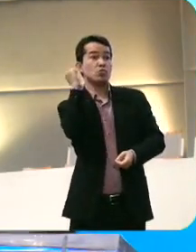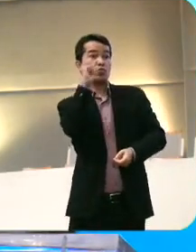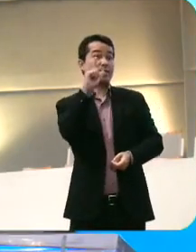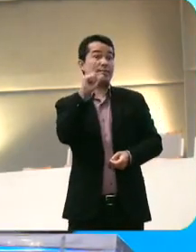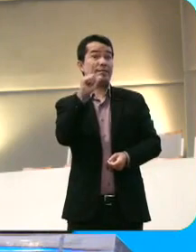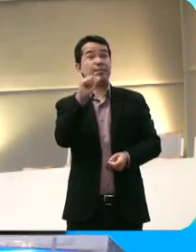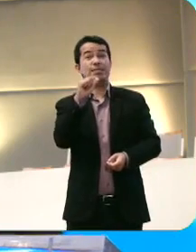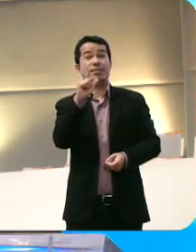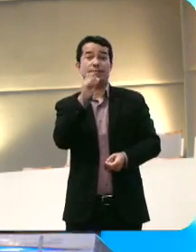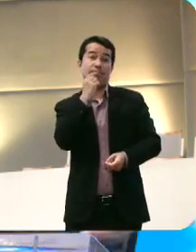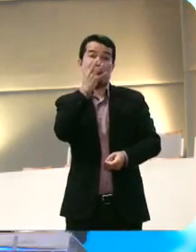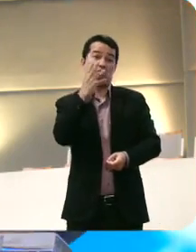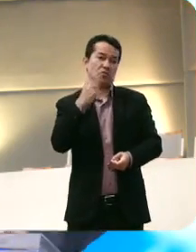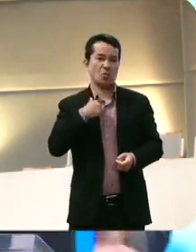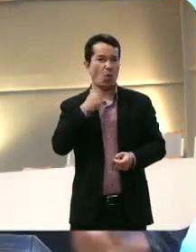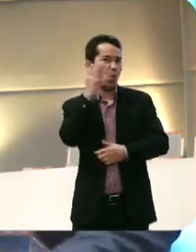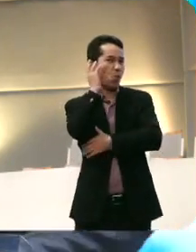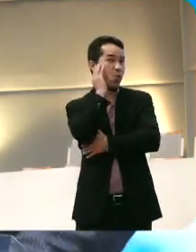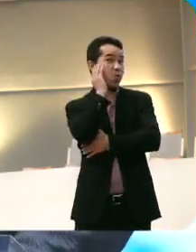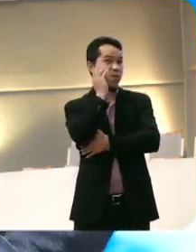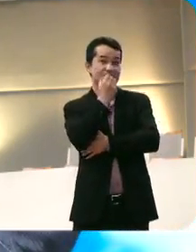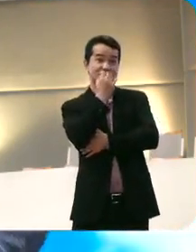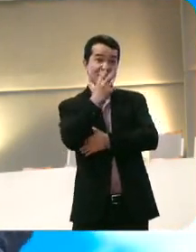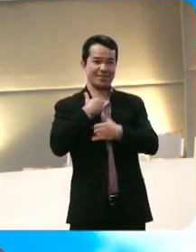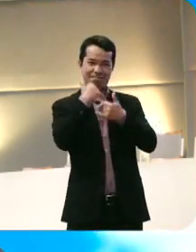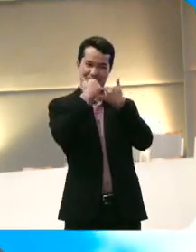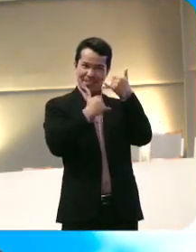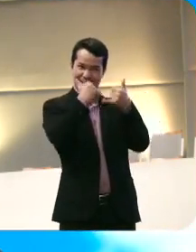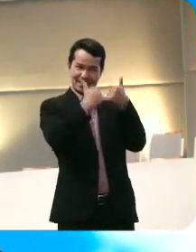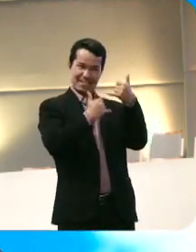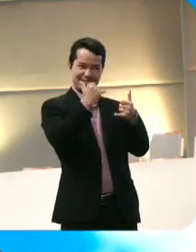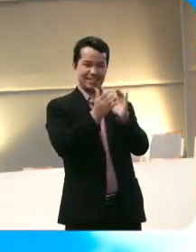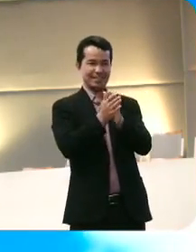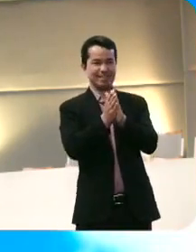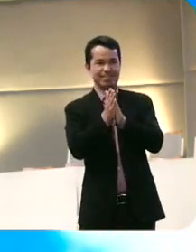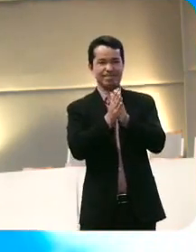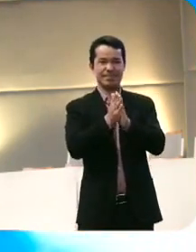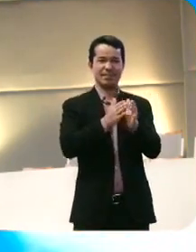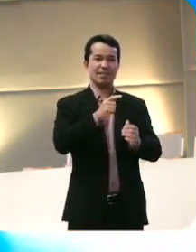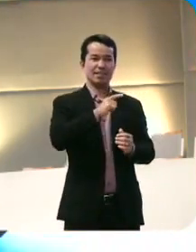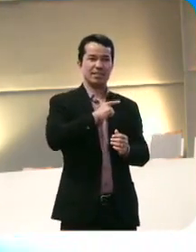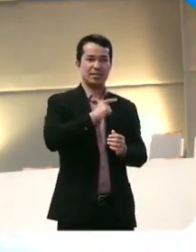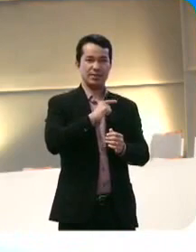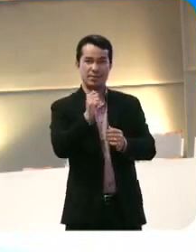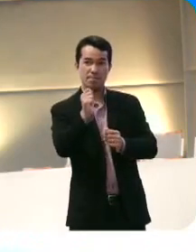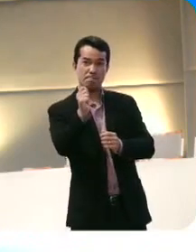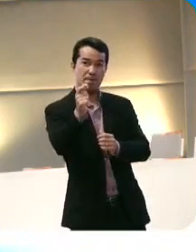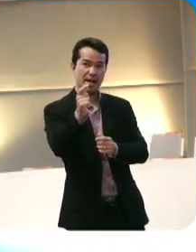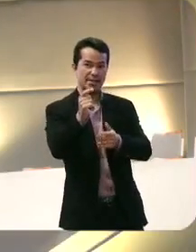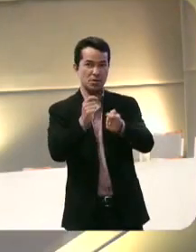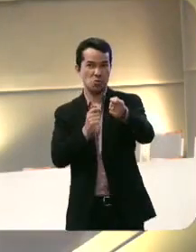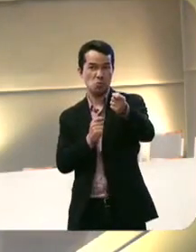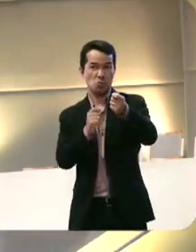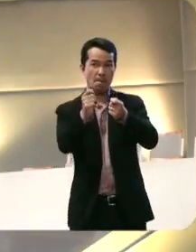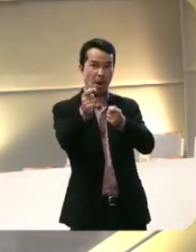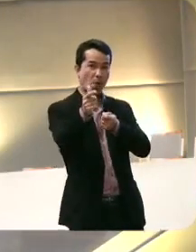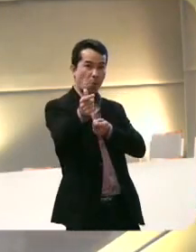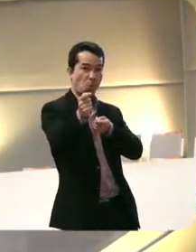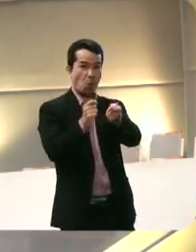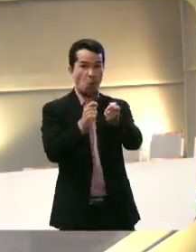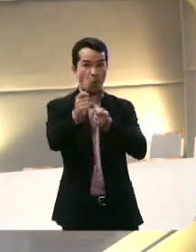você. Falei, legal, comecei a brincar. Eram uns day trades que você fazia ali, e eu ia brincando todo